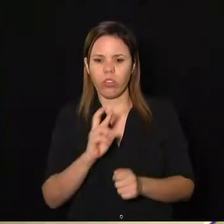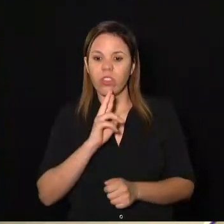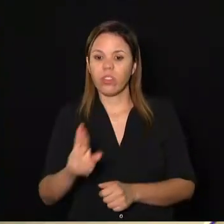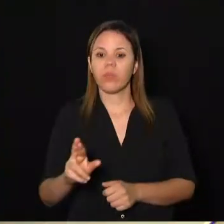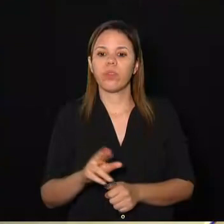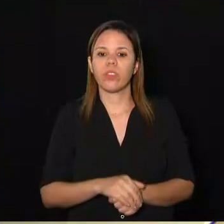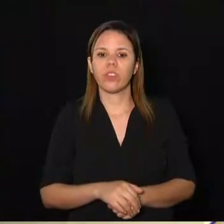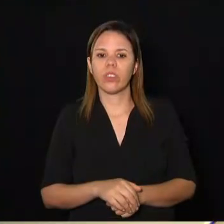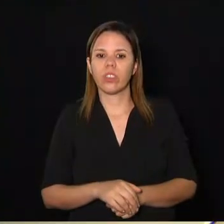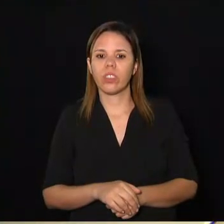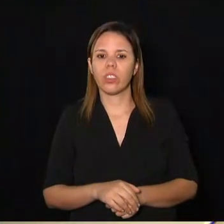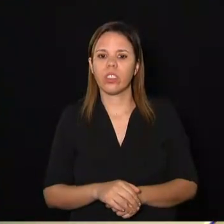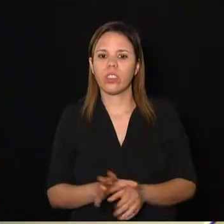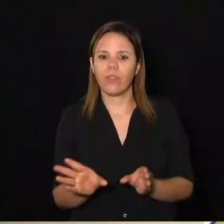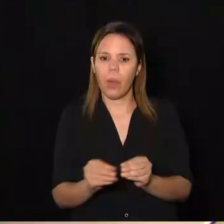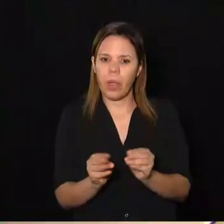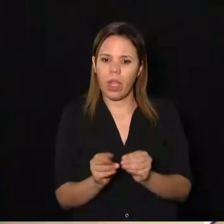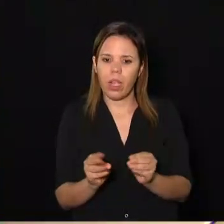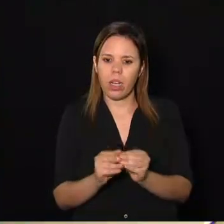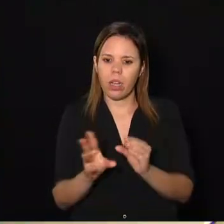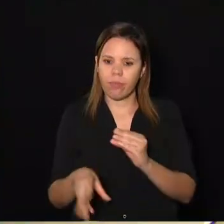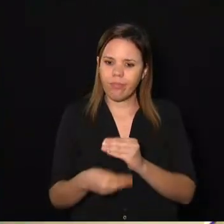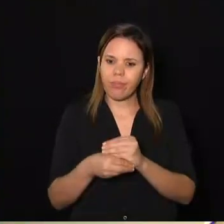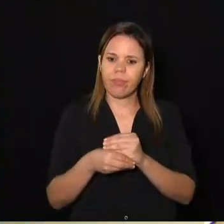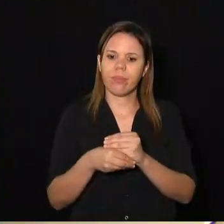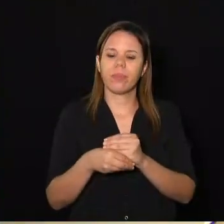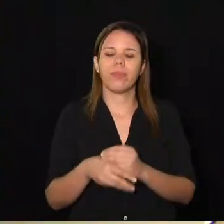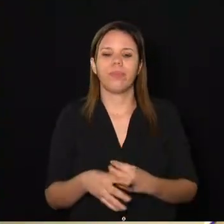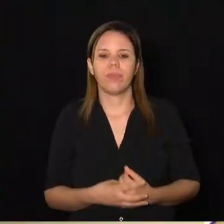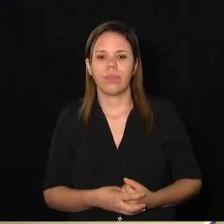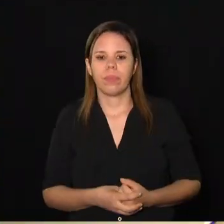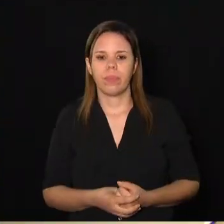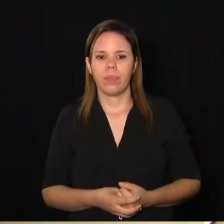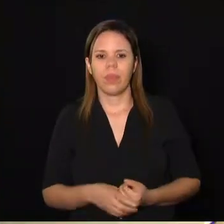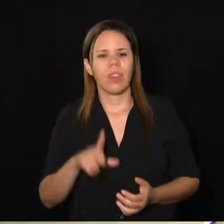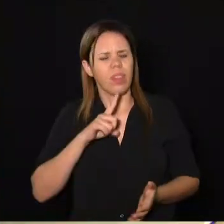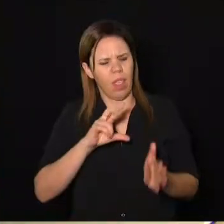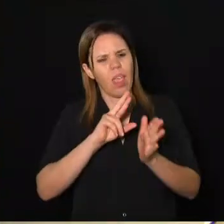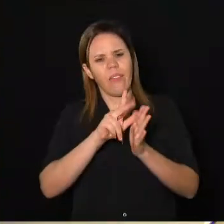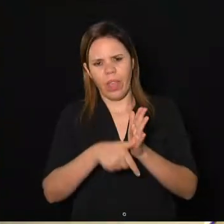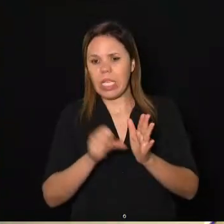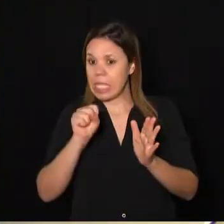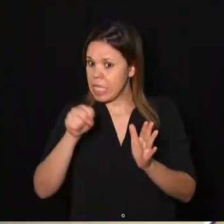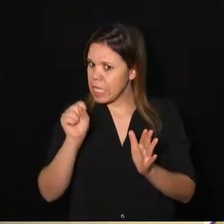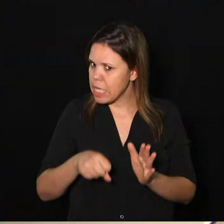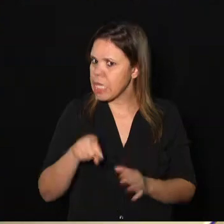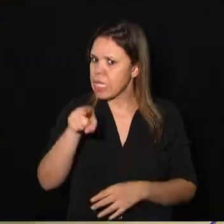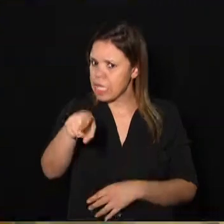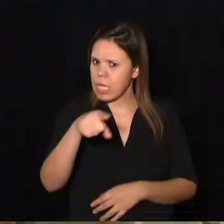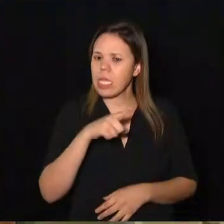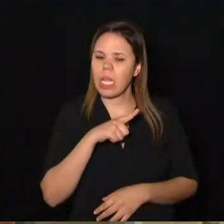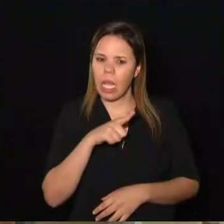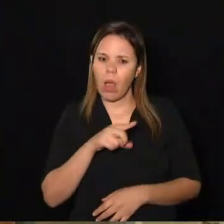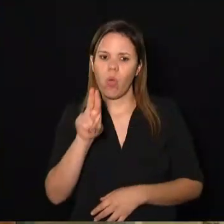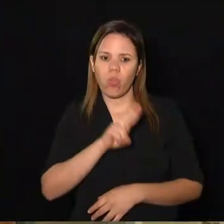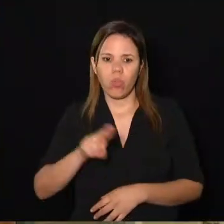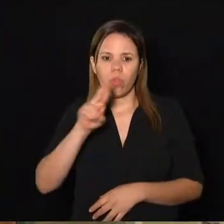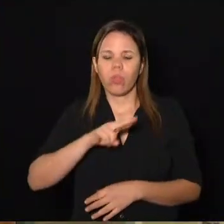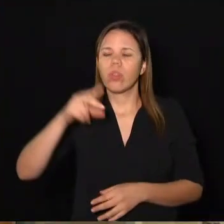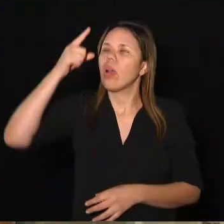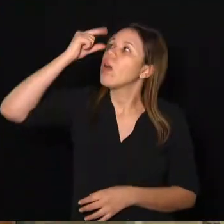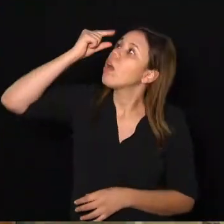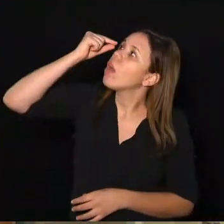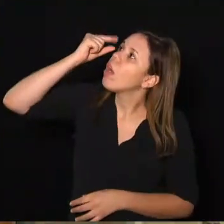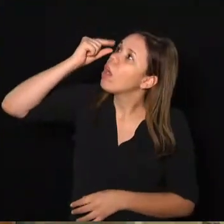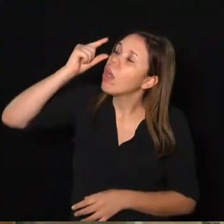vamos matando se você não se incomodar eu sou bem sucinto também tem muitos estudos no mundo do colírio de atropina que está sendo utilizado para tentar